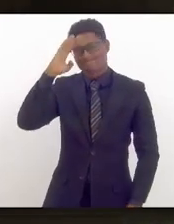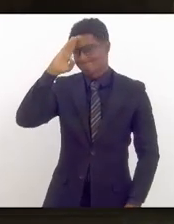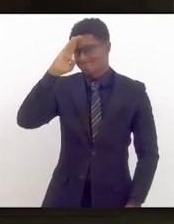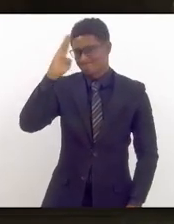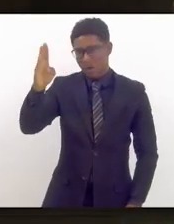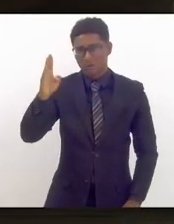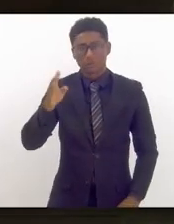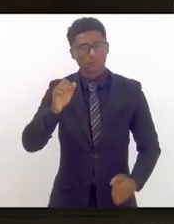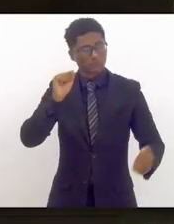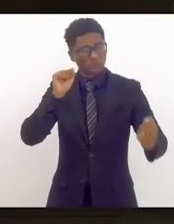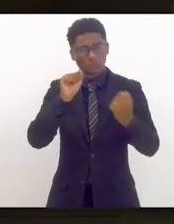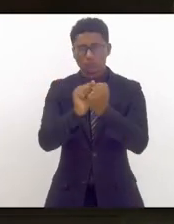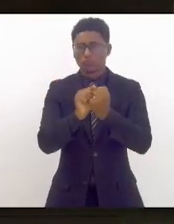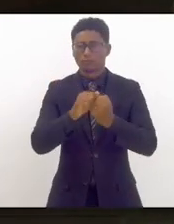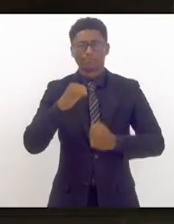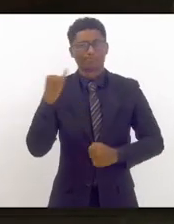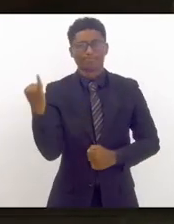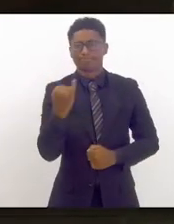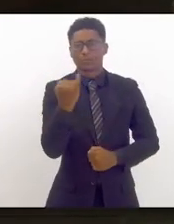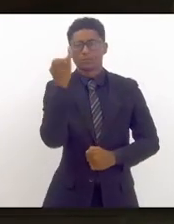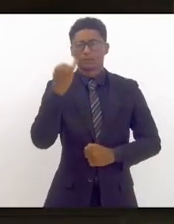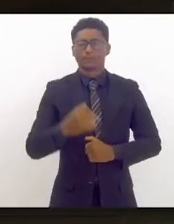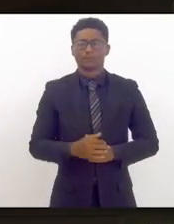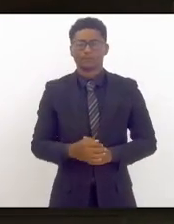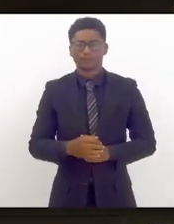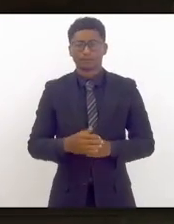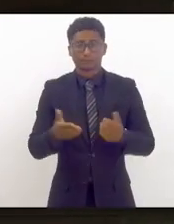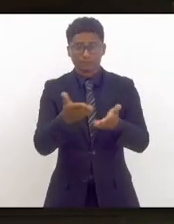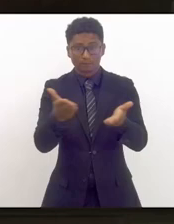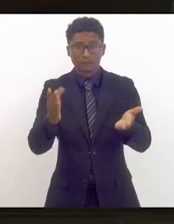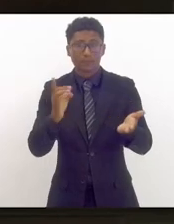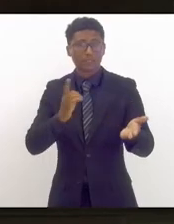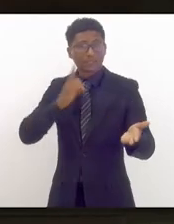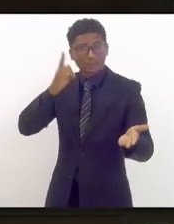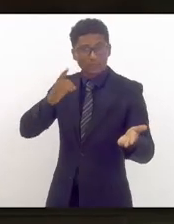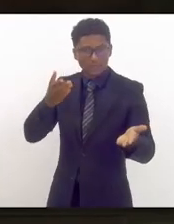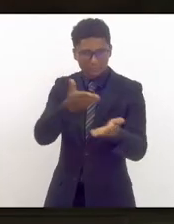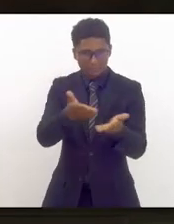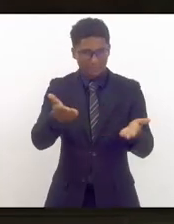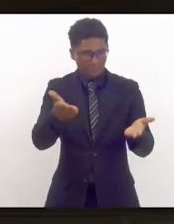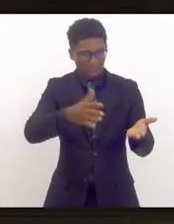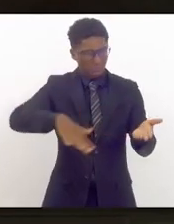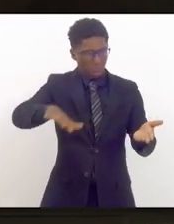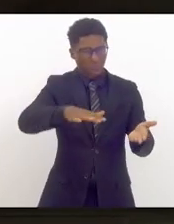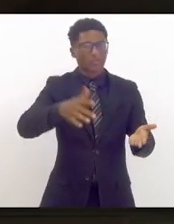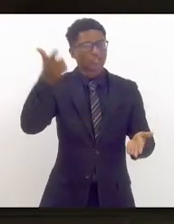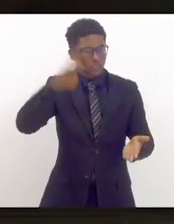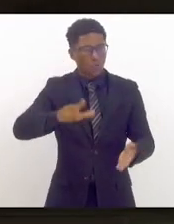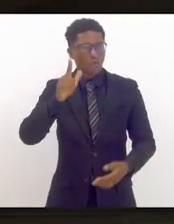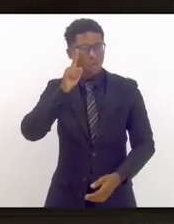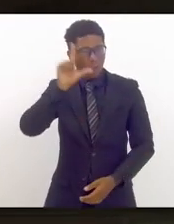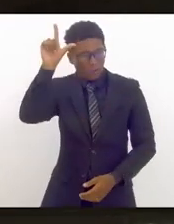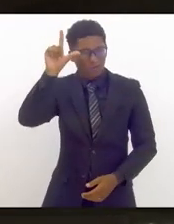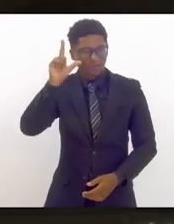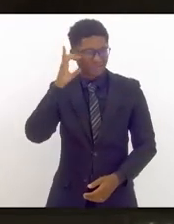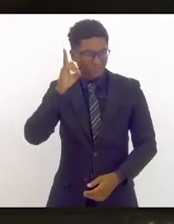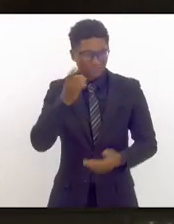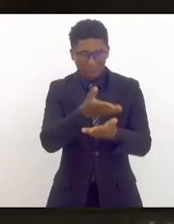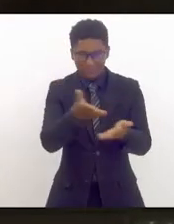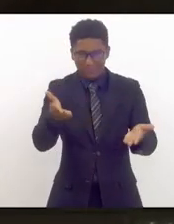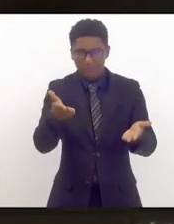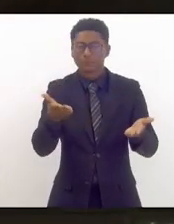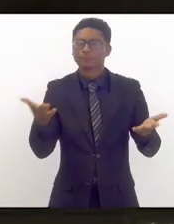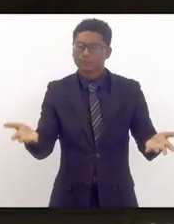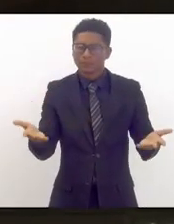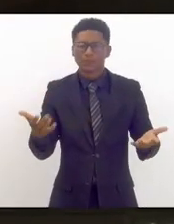seguir juntos nessa pauta. Aos deputados e deputadas reeleitos que seguem para mais um mandato, além de expressar